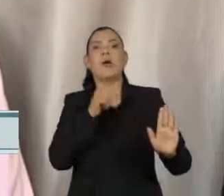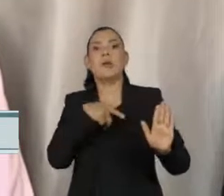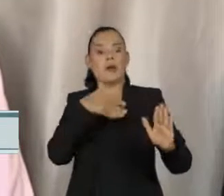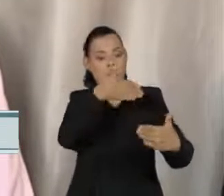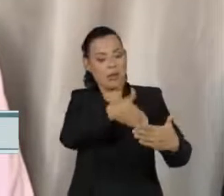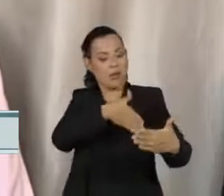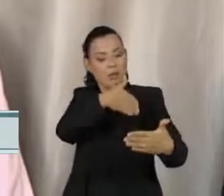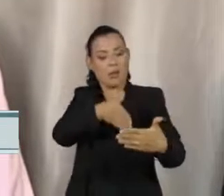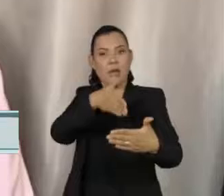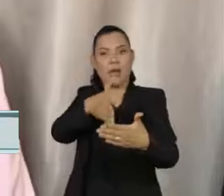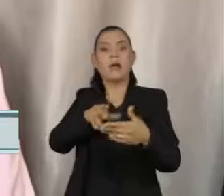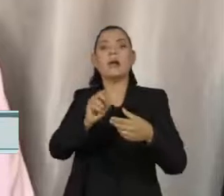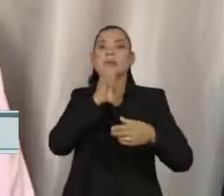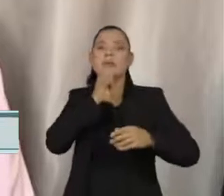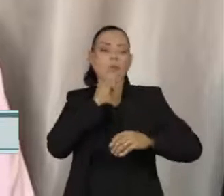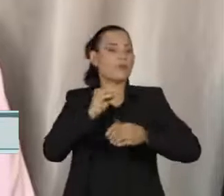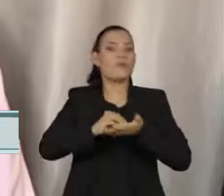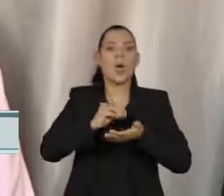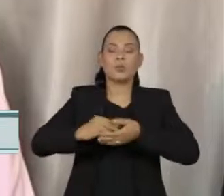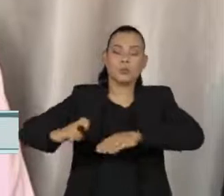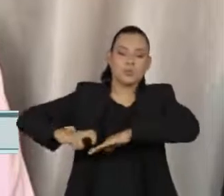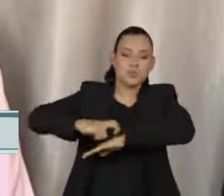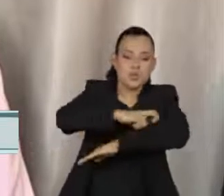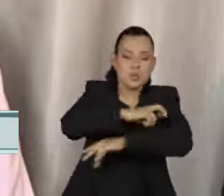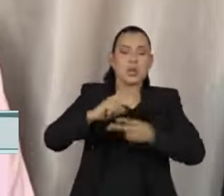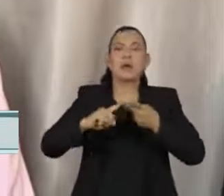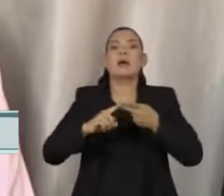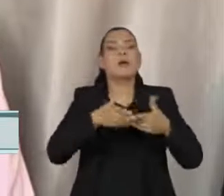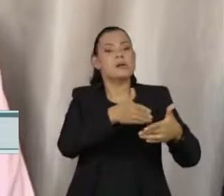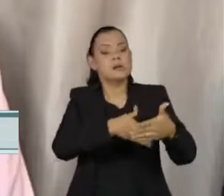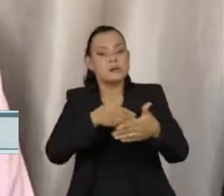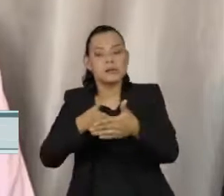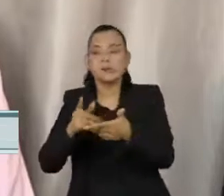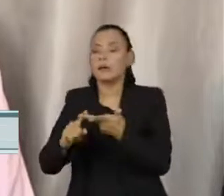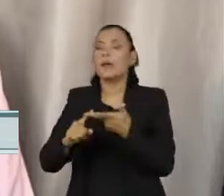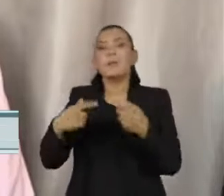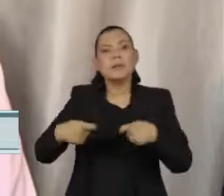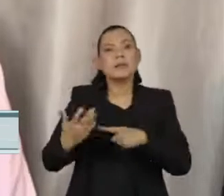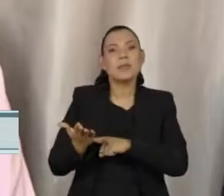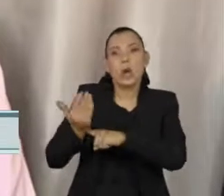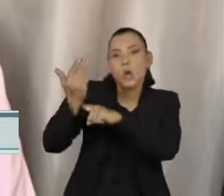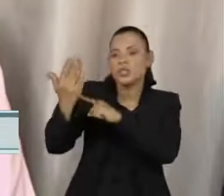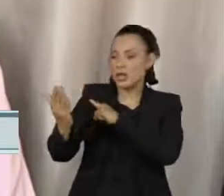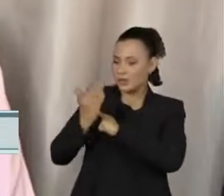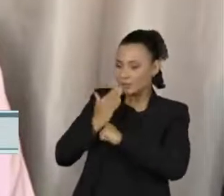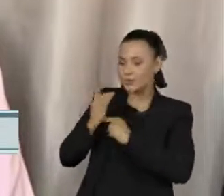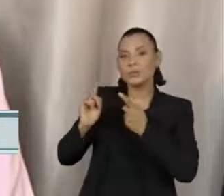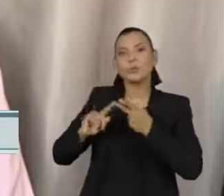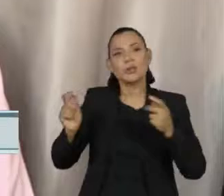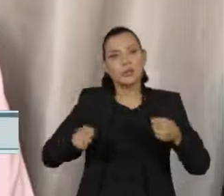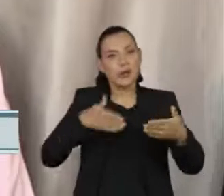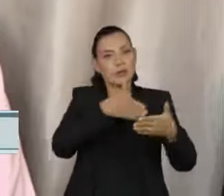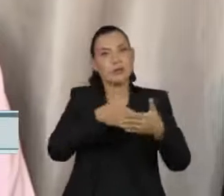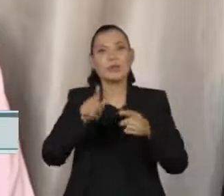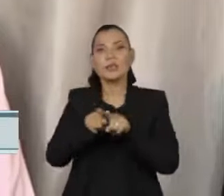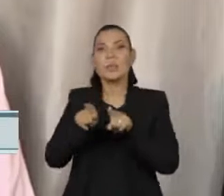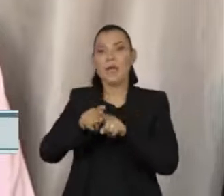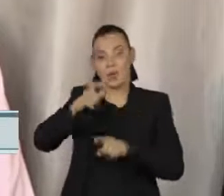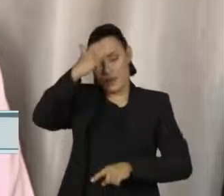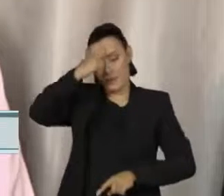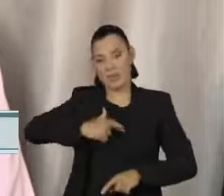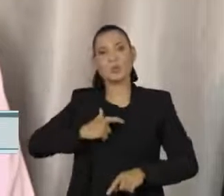barreiras arquitetônicas, as barreiras tecnológicas e principalmente as barreiras atitudinais.